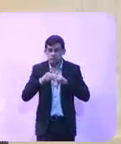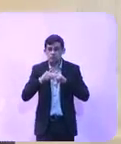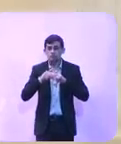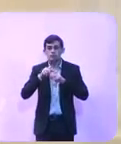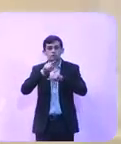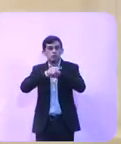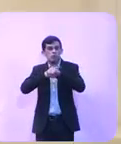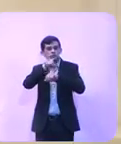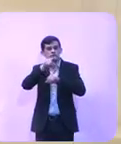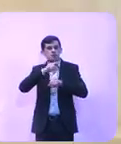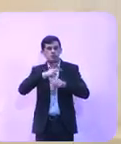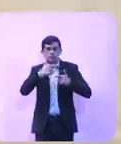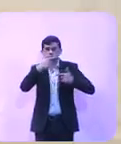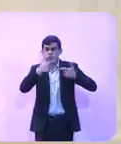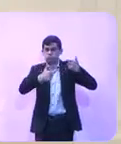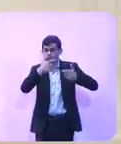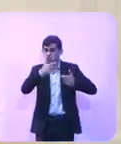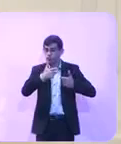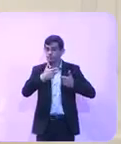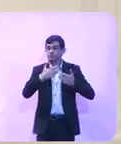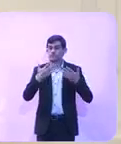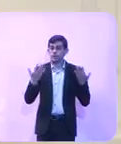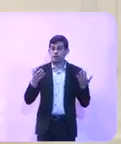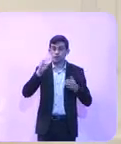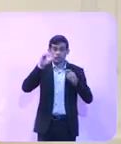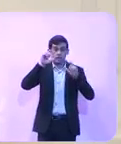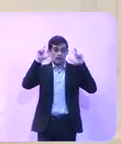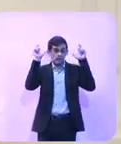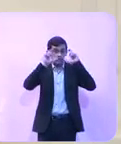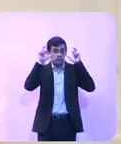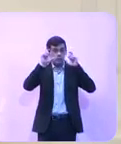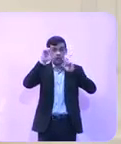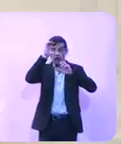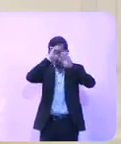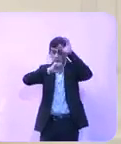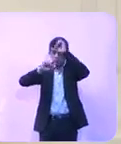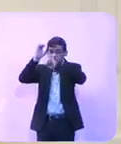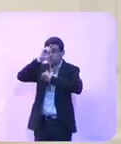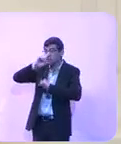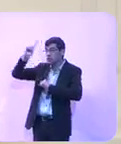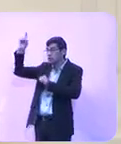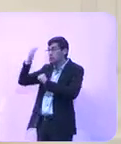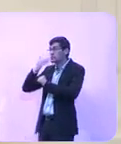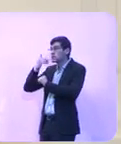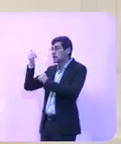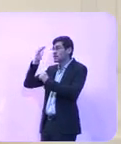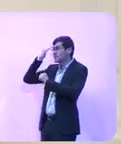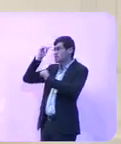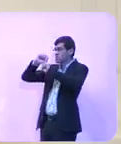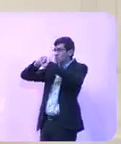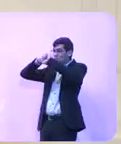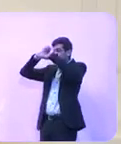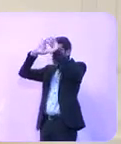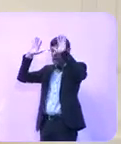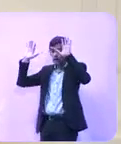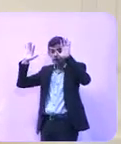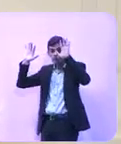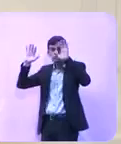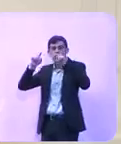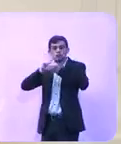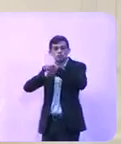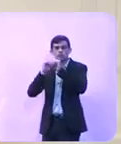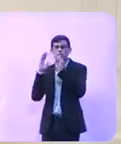quando você estiver vivendo uma batalha, você tem que aprender, pedir para Deus te dar discernimento. E quando